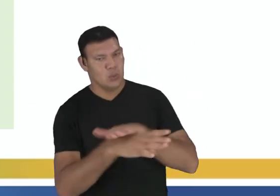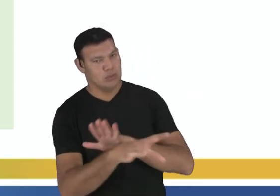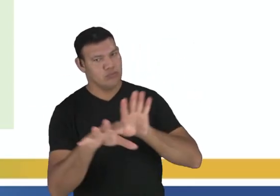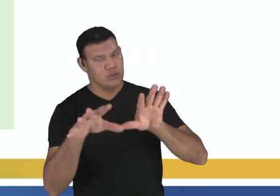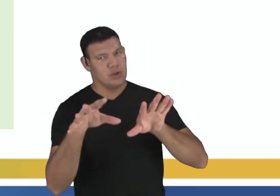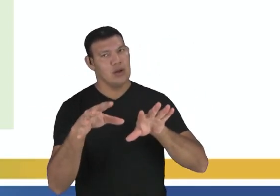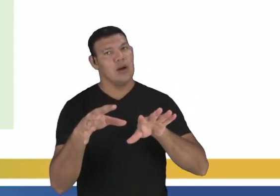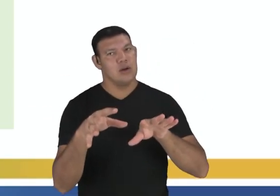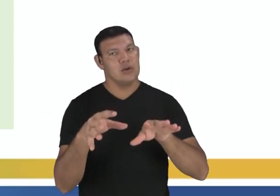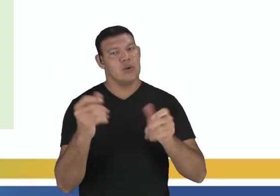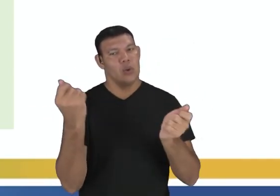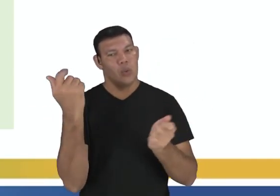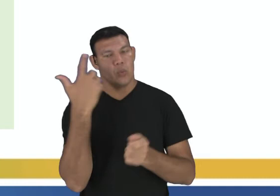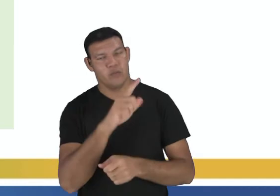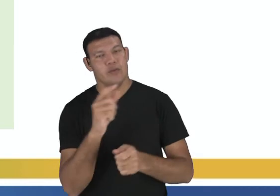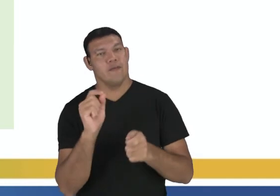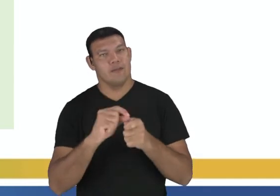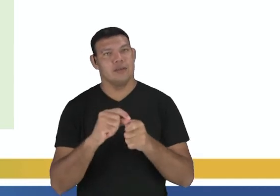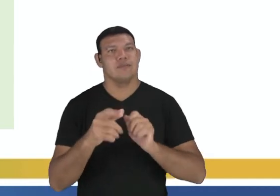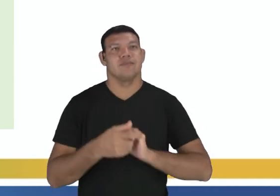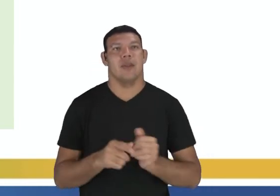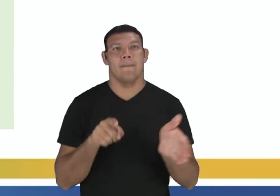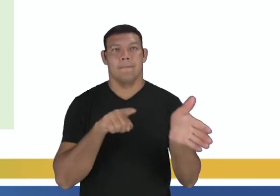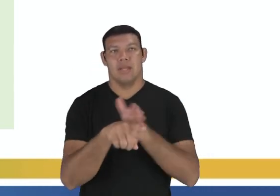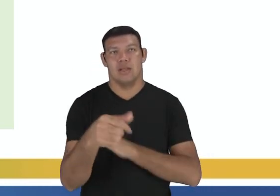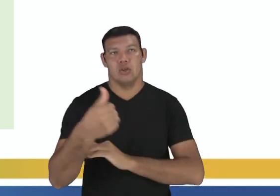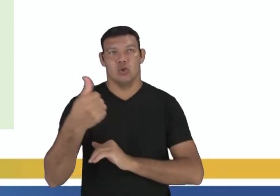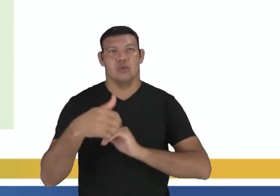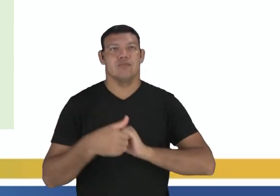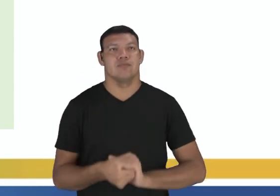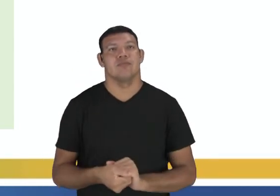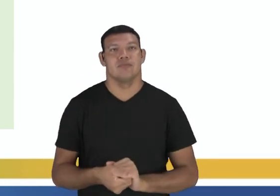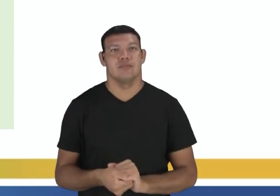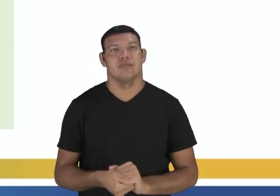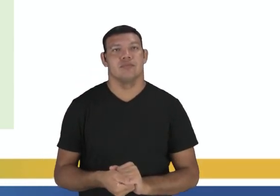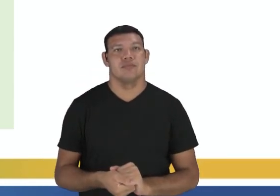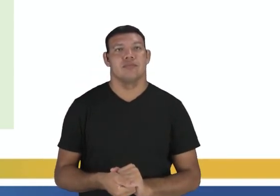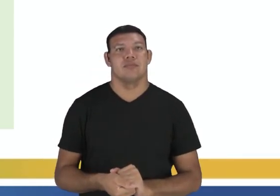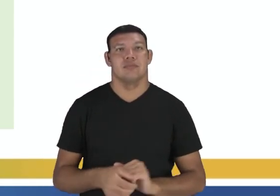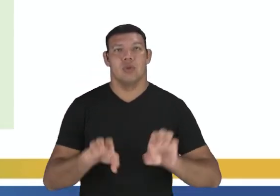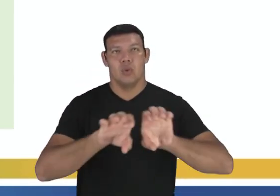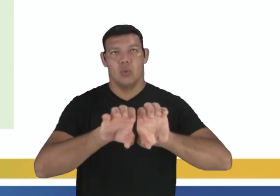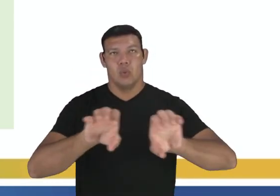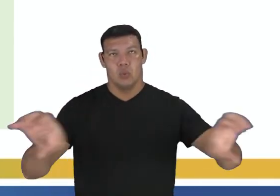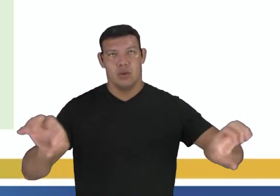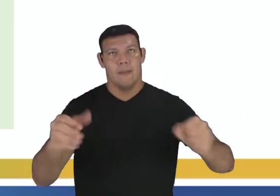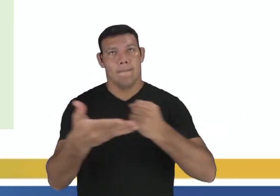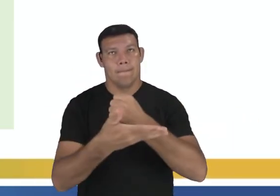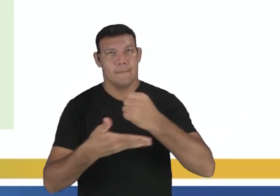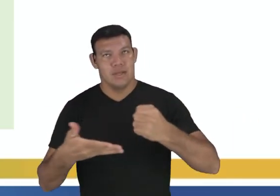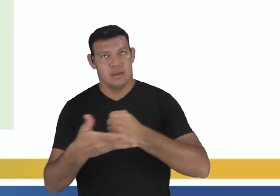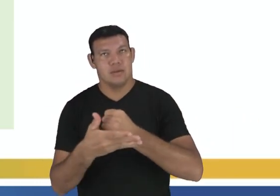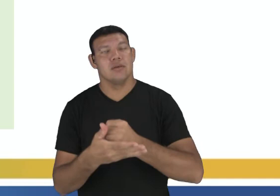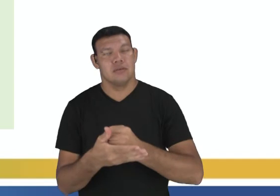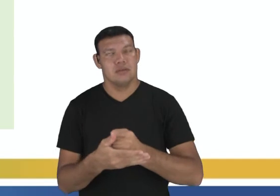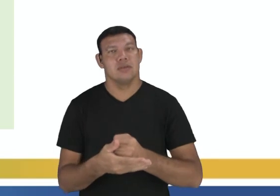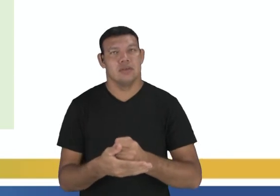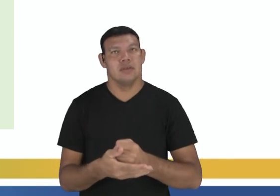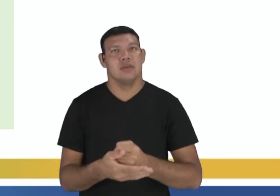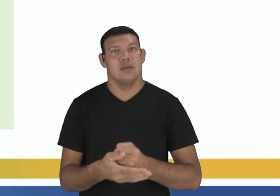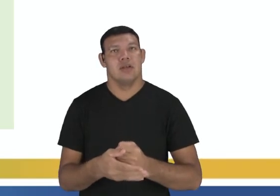evitadas com alguns hábitos, tá? Bem importante. Primeira questão do nosso exercitando. Boas condições de saneamento